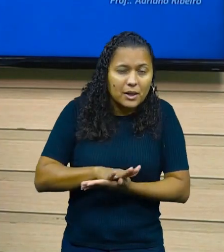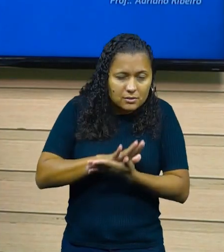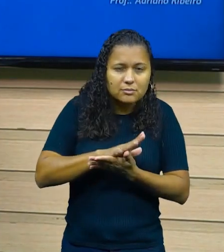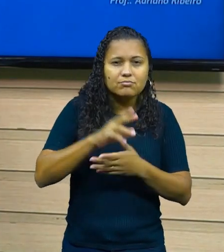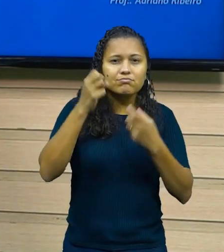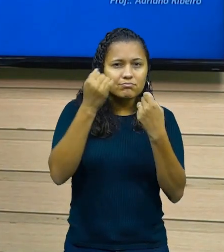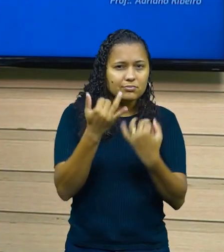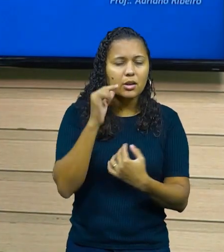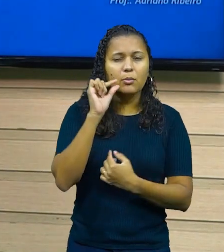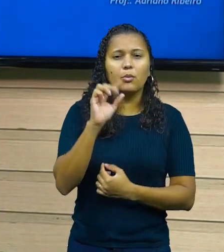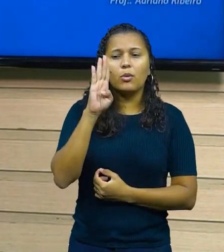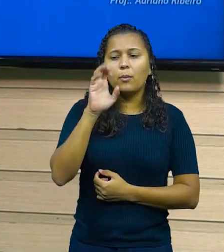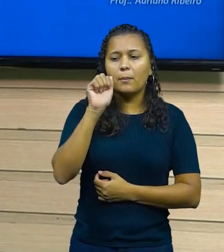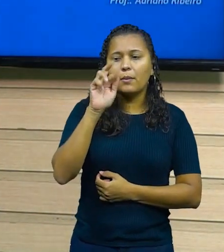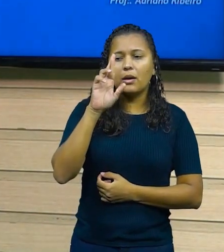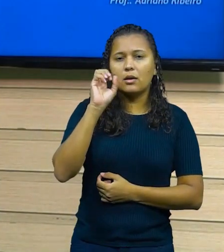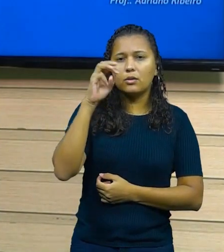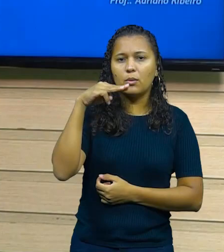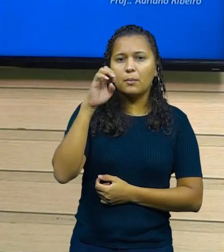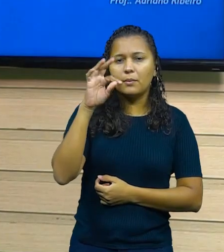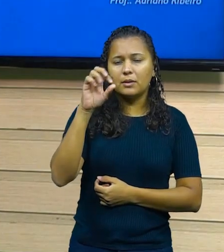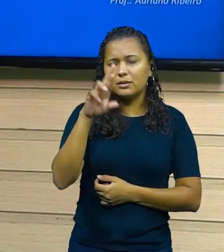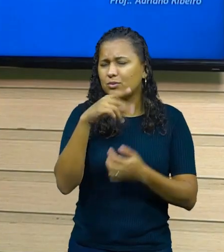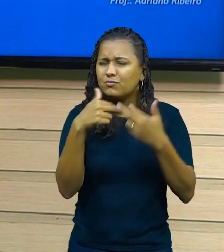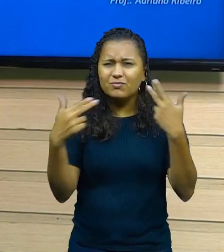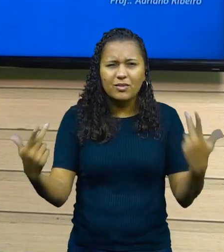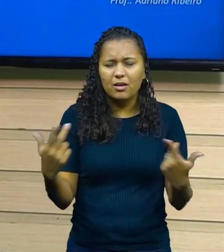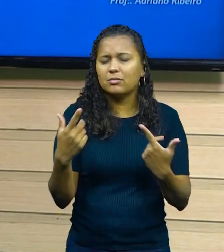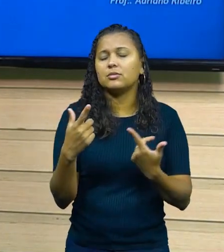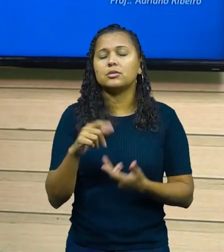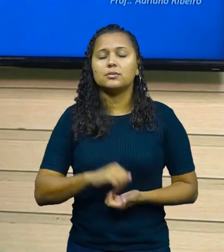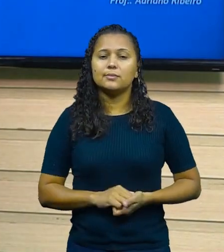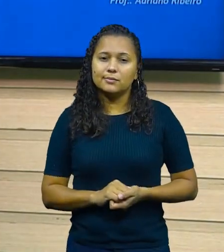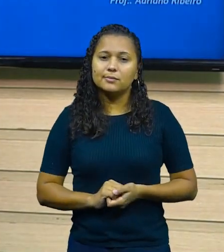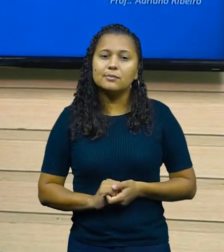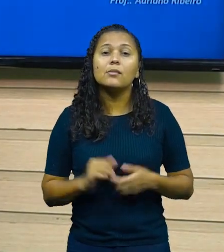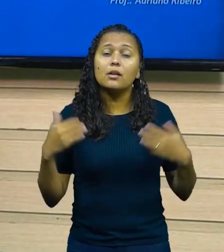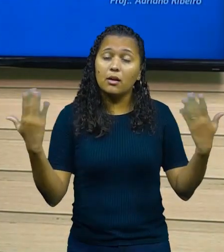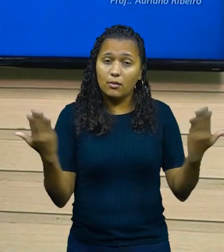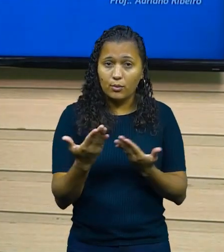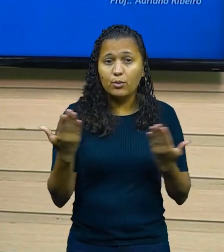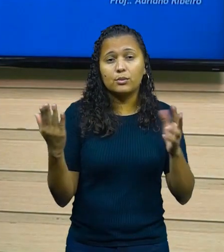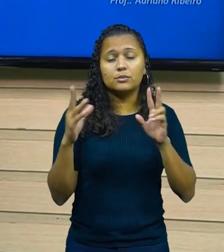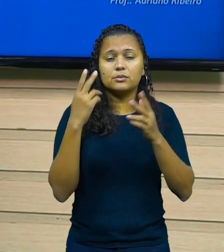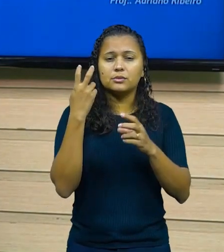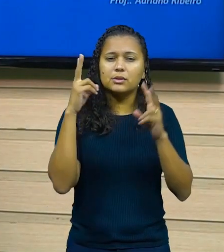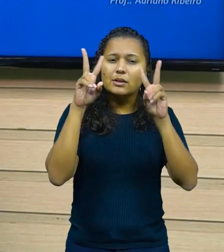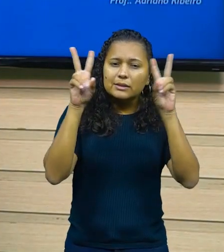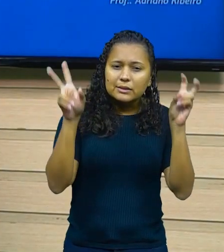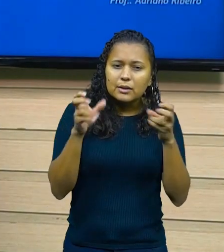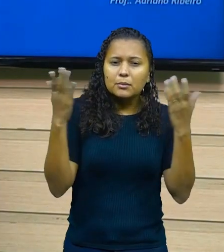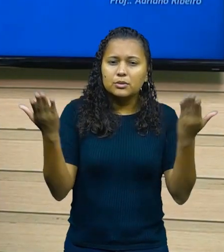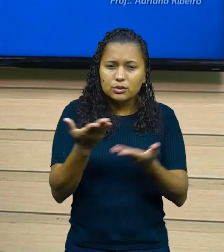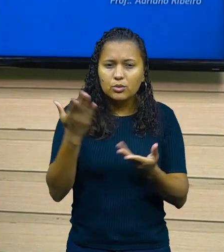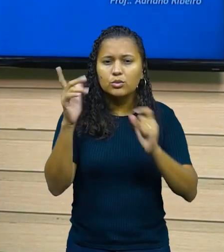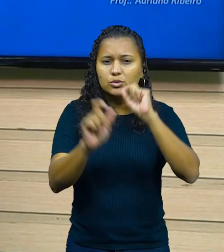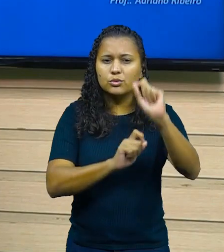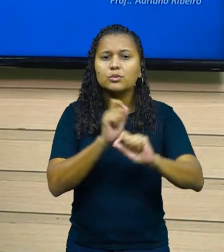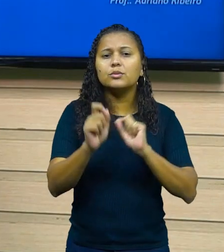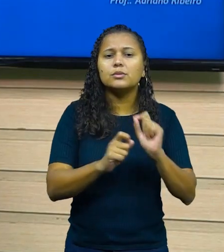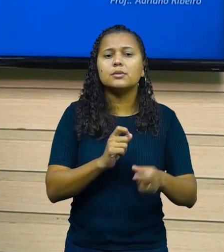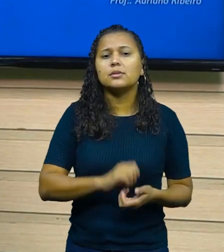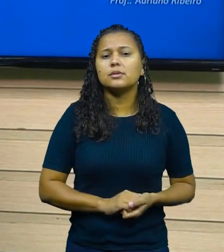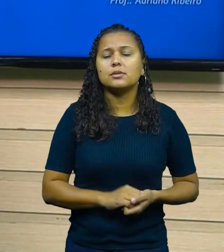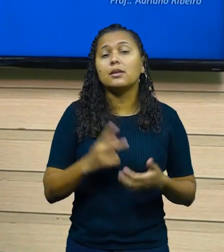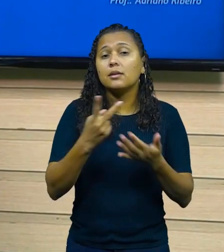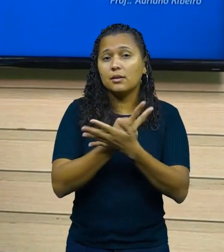um pouco sobre o barômetro, nanômetros, tipos de nanômetros. E aqui nessa nossa aula vamos falar um pouquinho sobre a questão